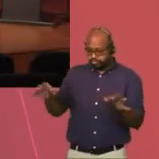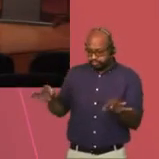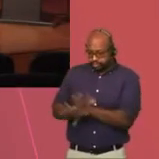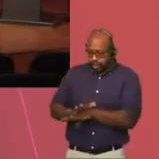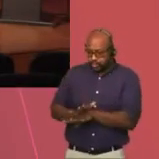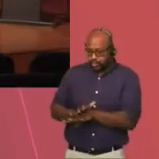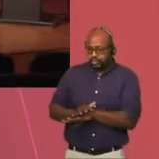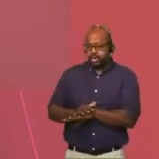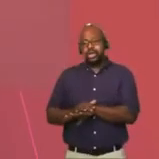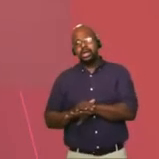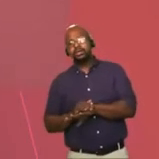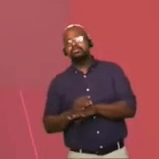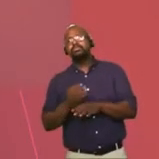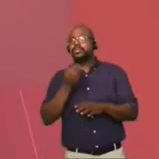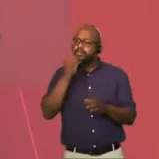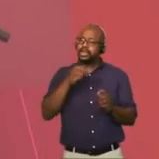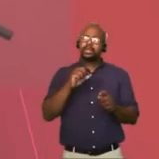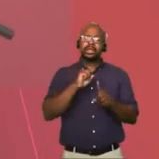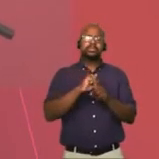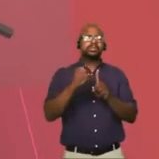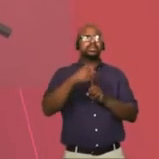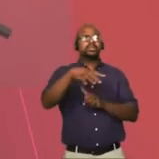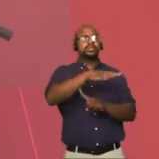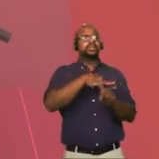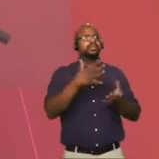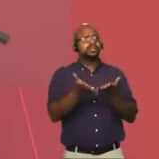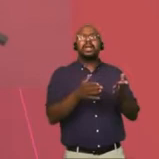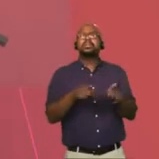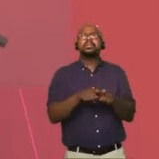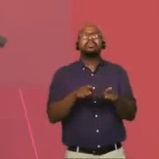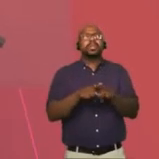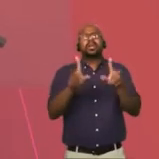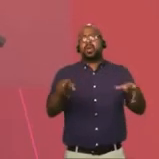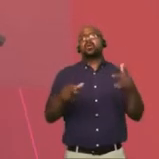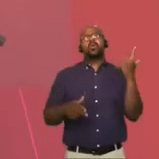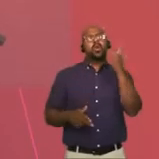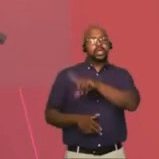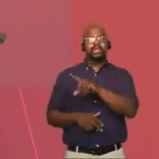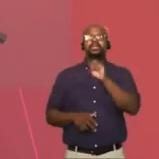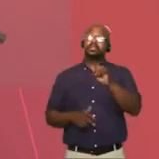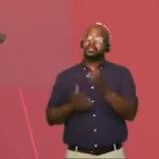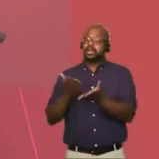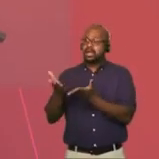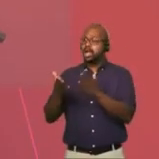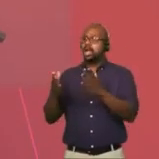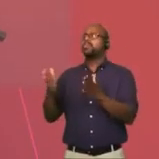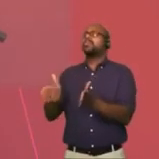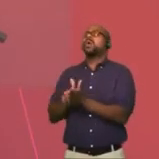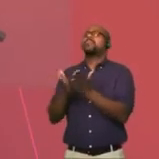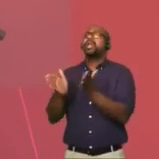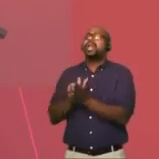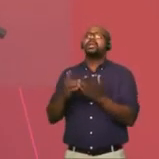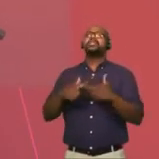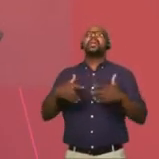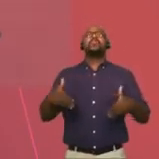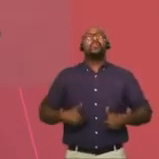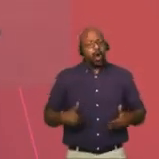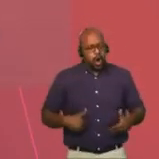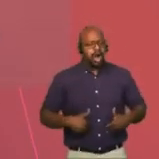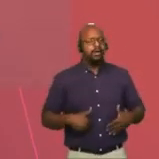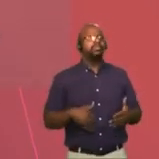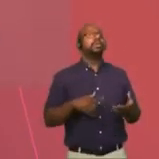a possibilidade das necessidades sociais serem atendidas também acontece né então se a gente conseguir erradicar a pobreza erradicar a fome